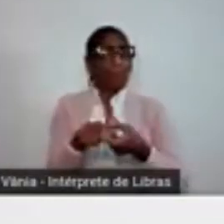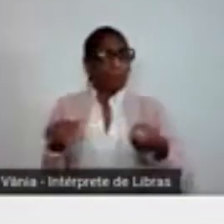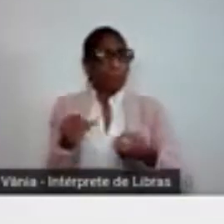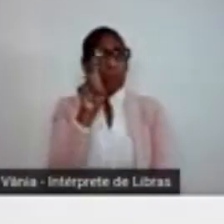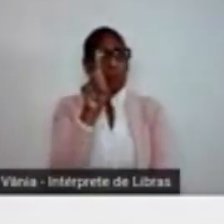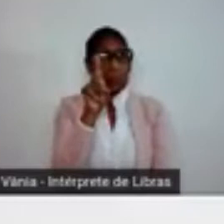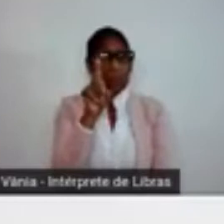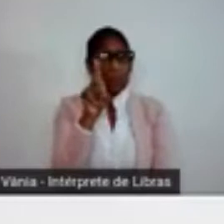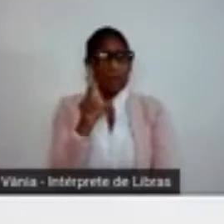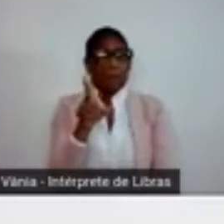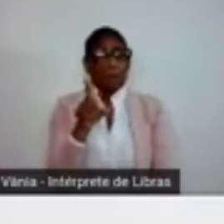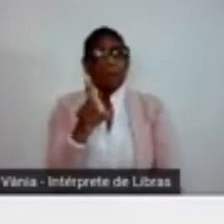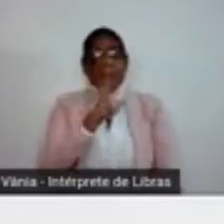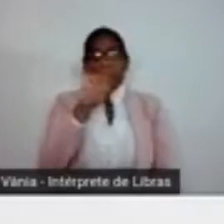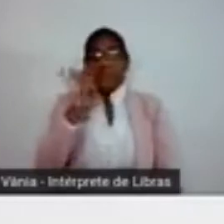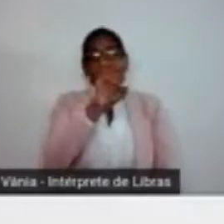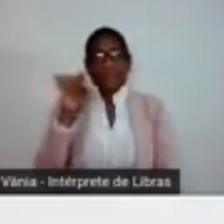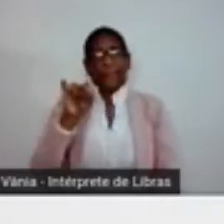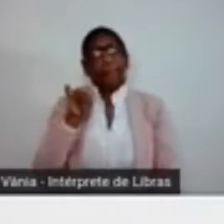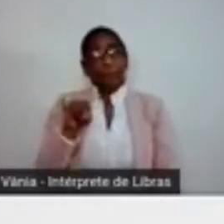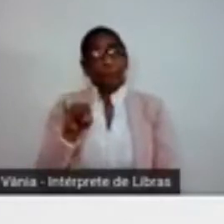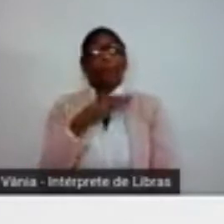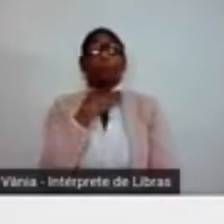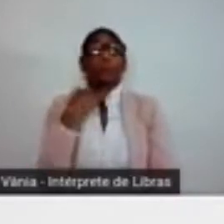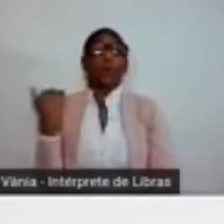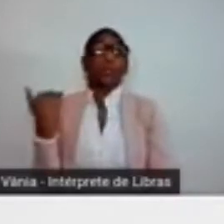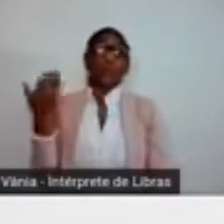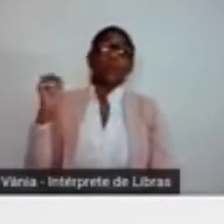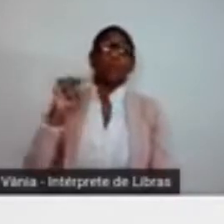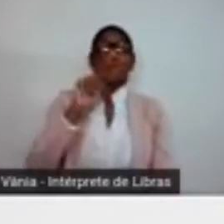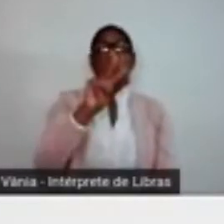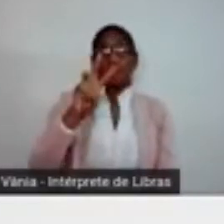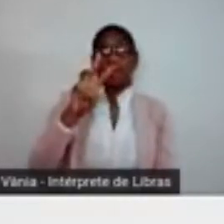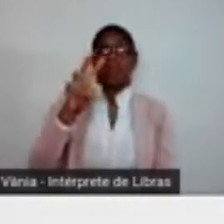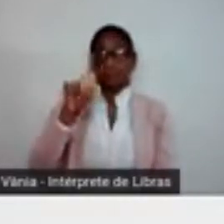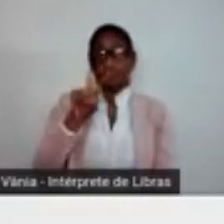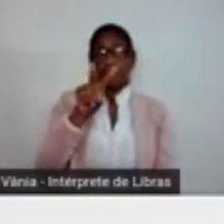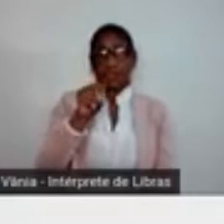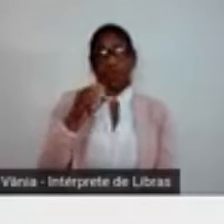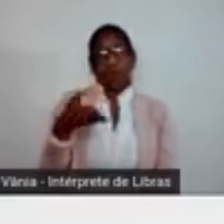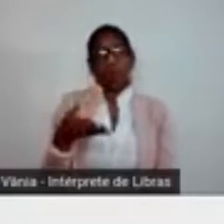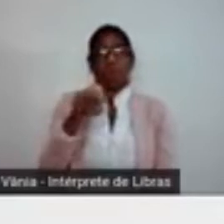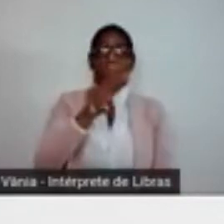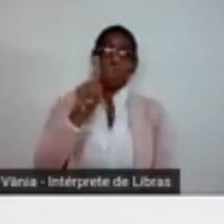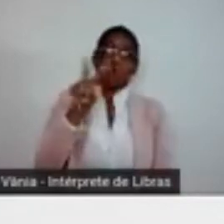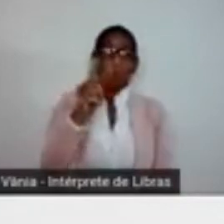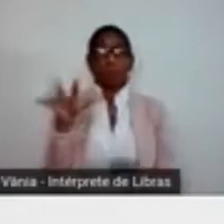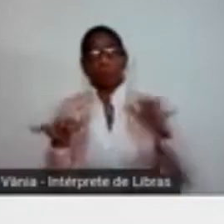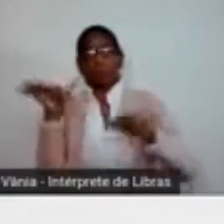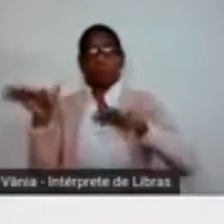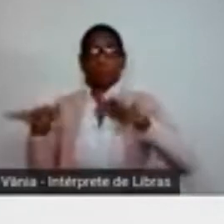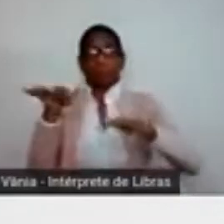12 para cada 100 mil. Óbitos tinham sido 23, baixou a 20, agora são 22